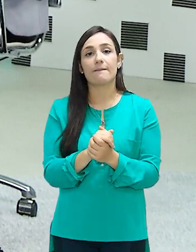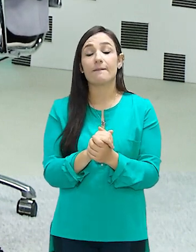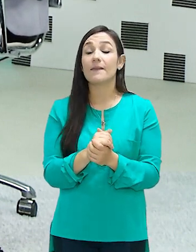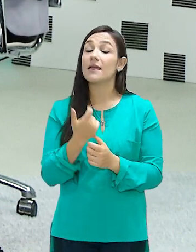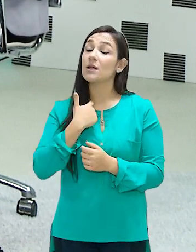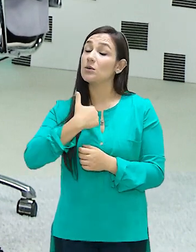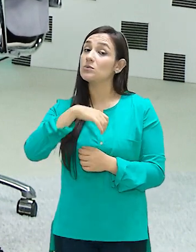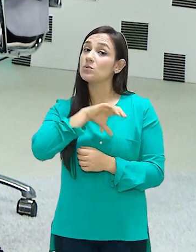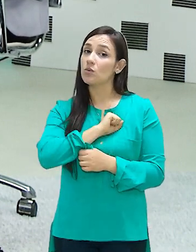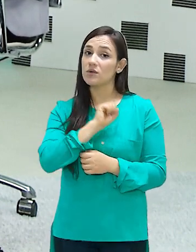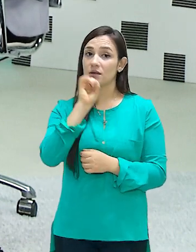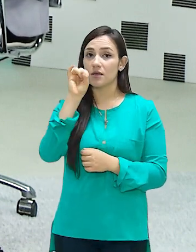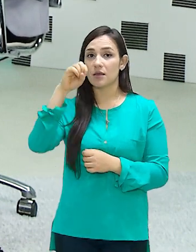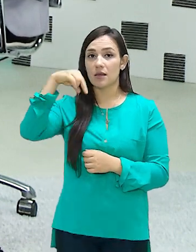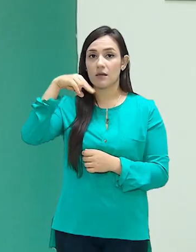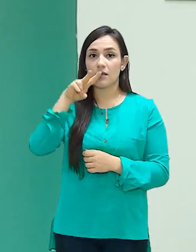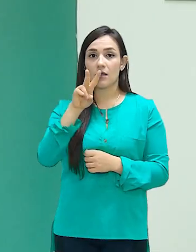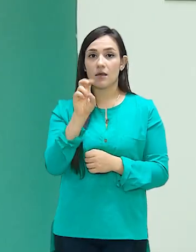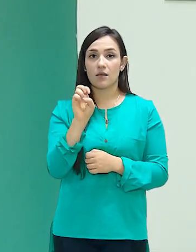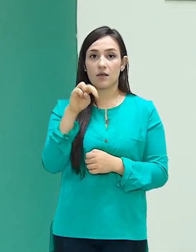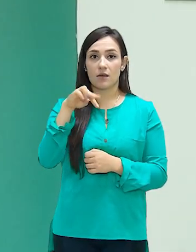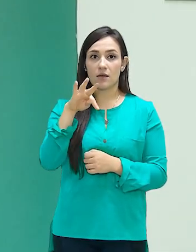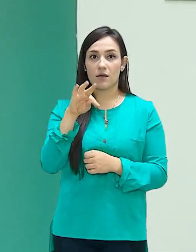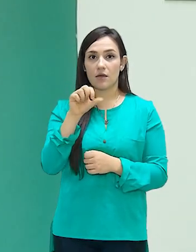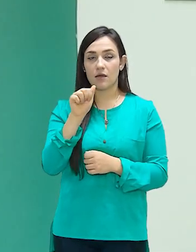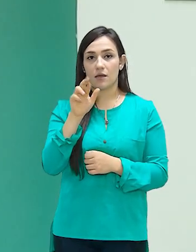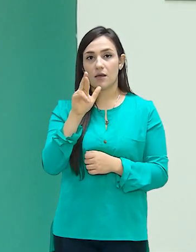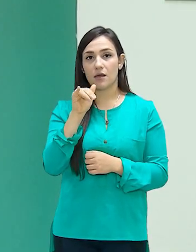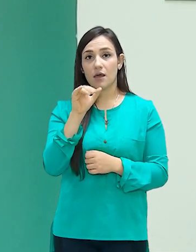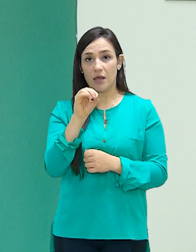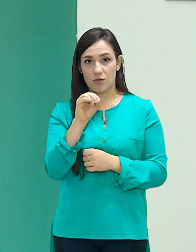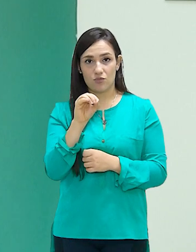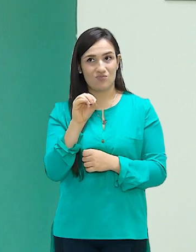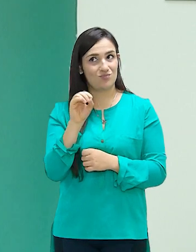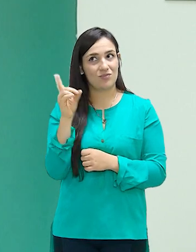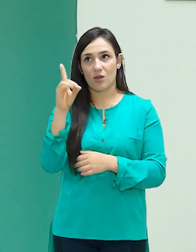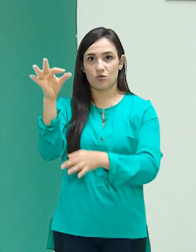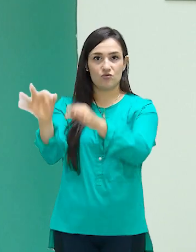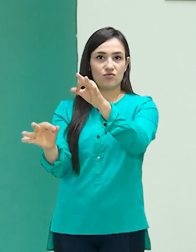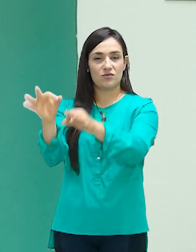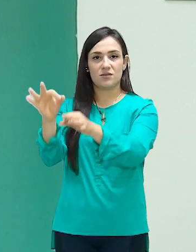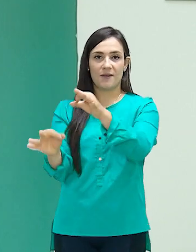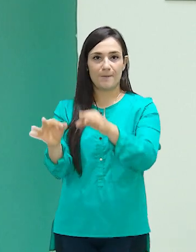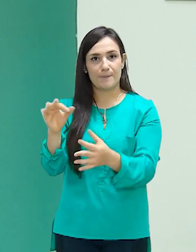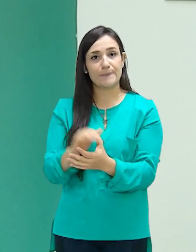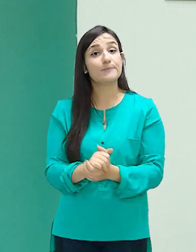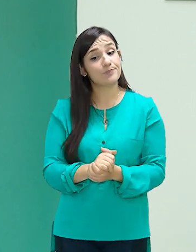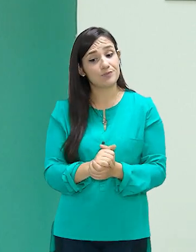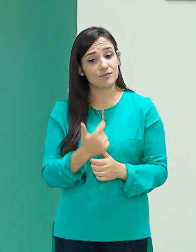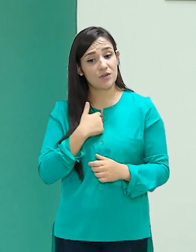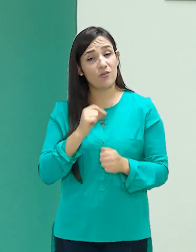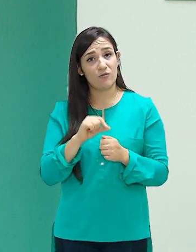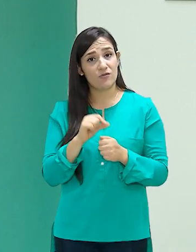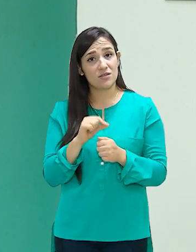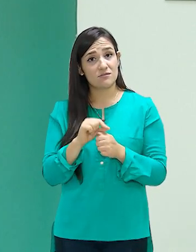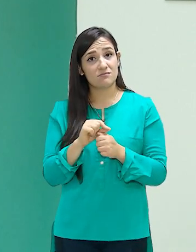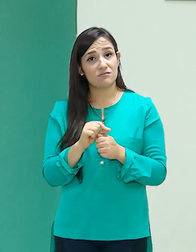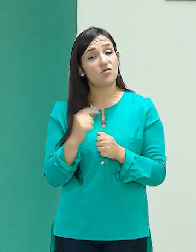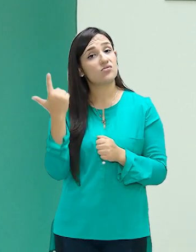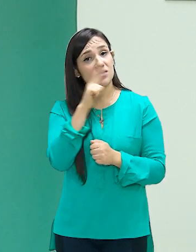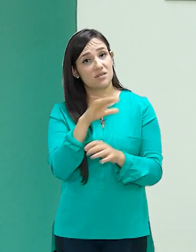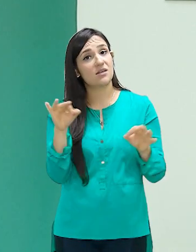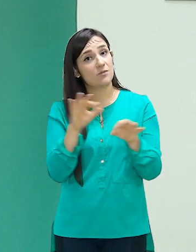Então, o inventário extrajudicial, agora mesmo eu tive um inventário que foi finalizado com 45